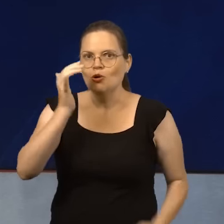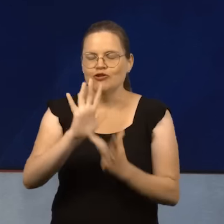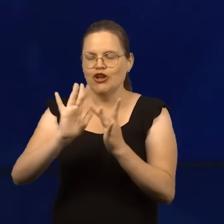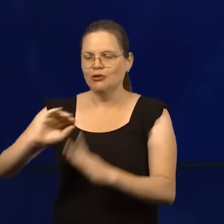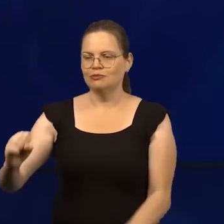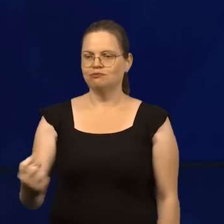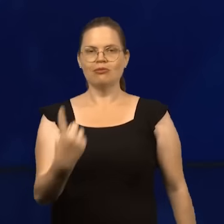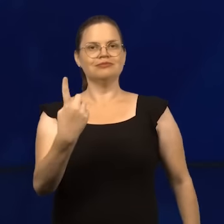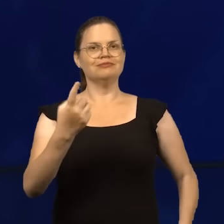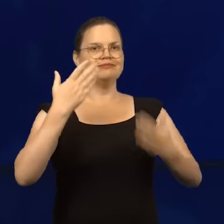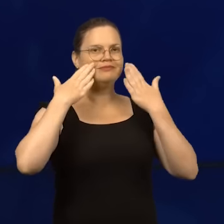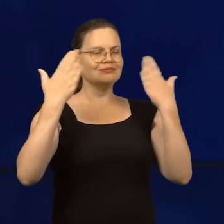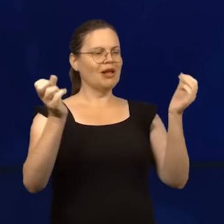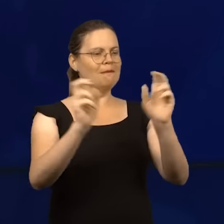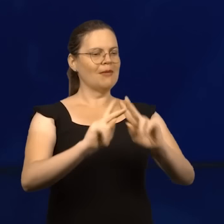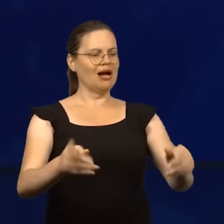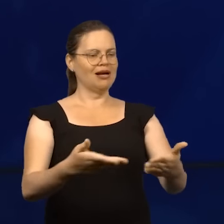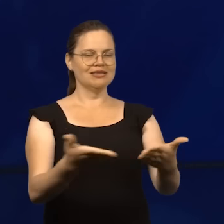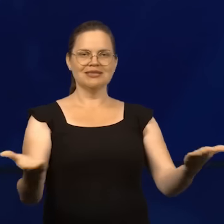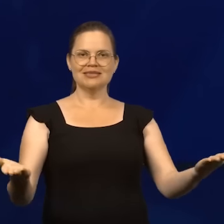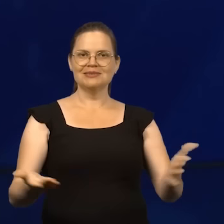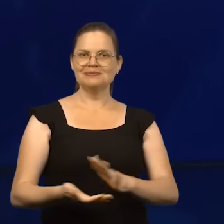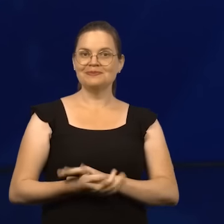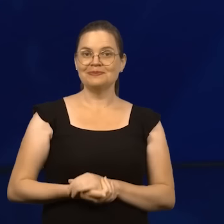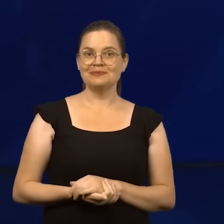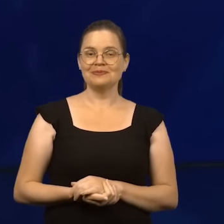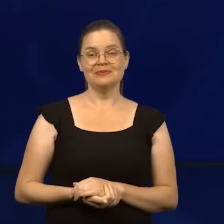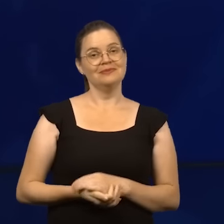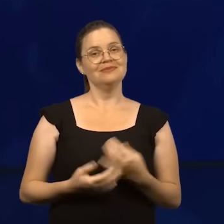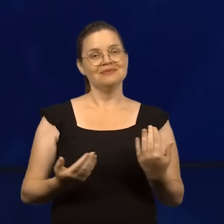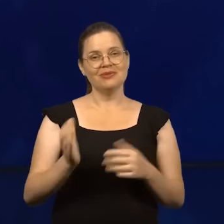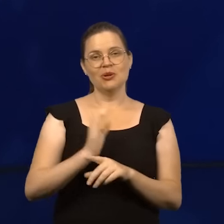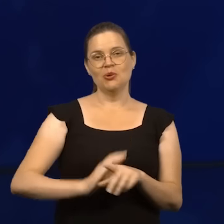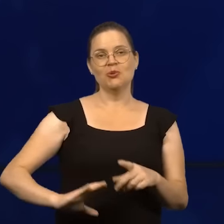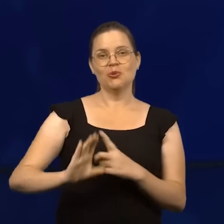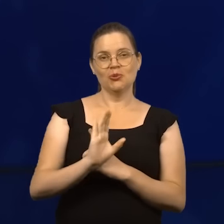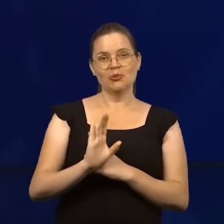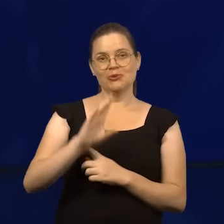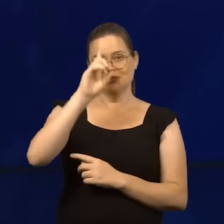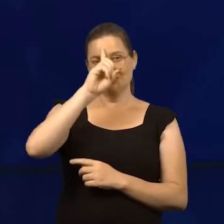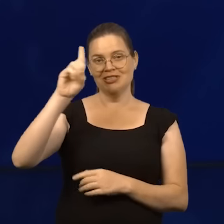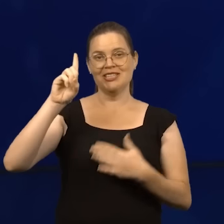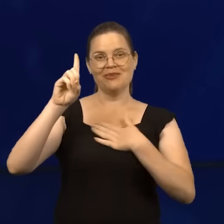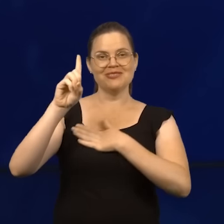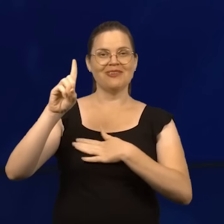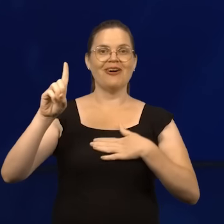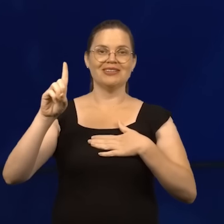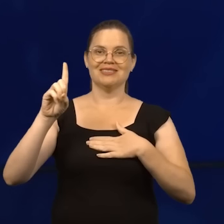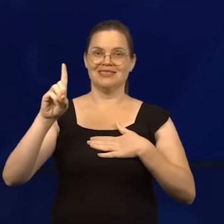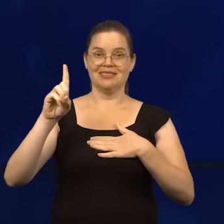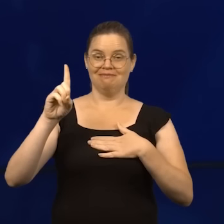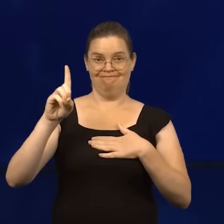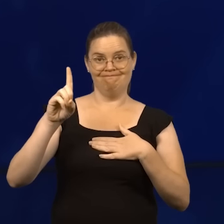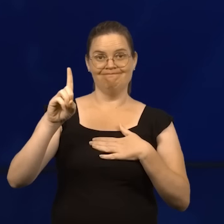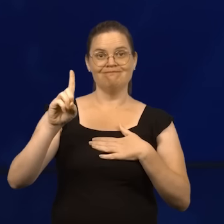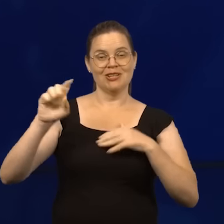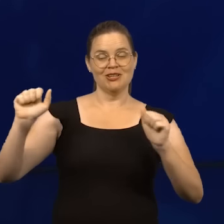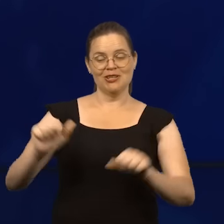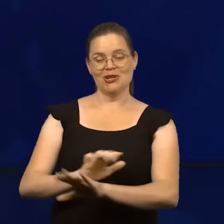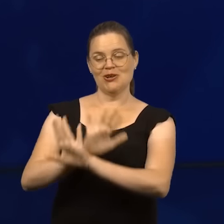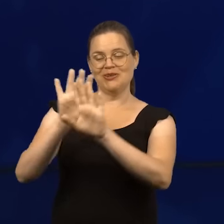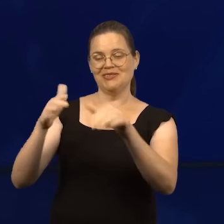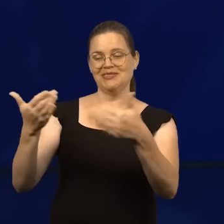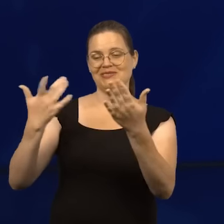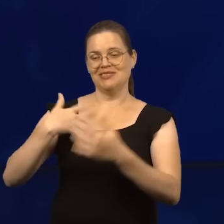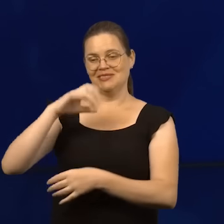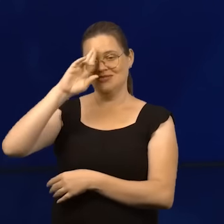pessoas. O culto que agrada a Deus, o culto que glorifica o nome do Senhor, é